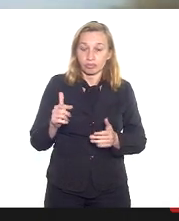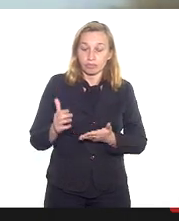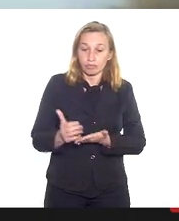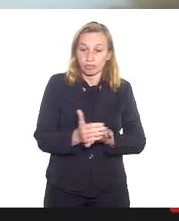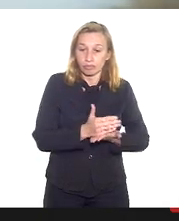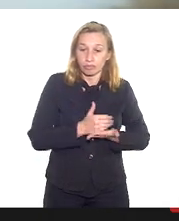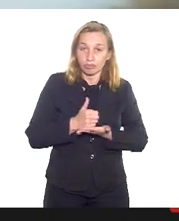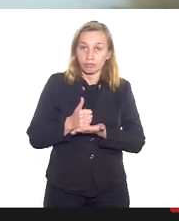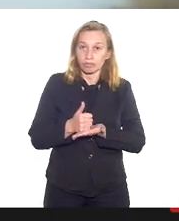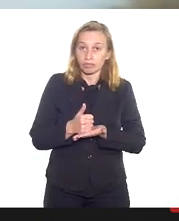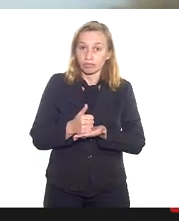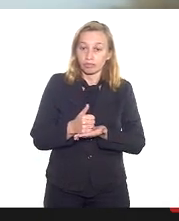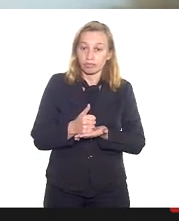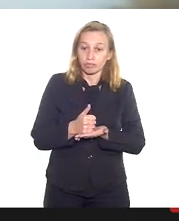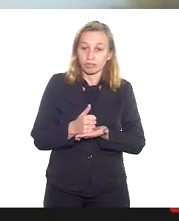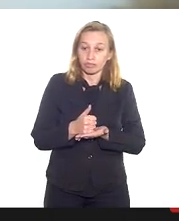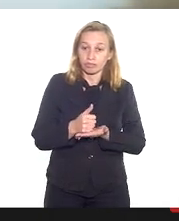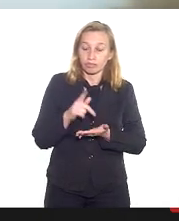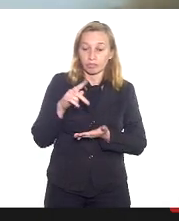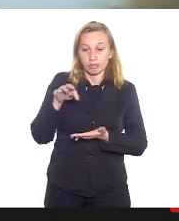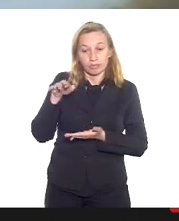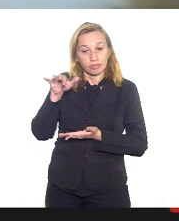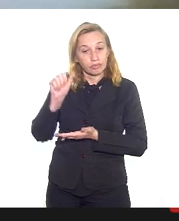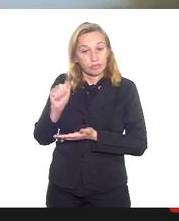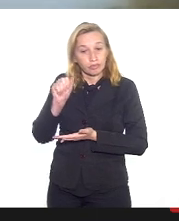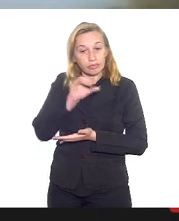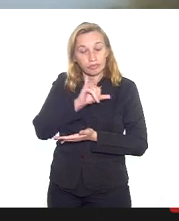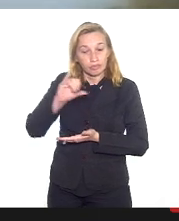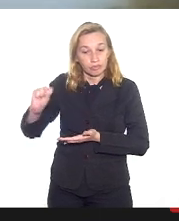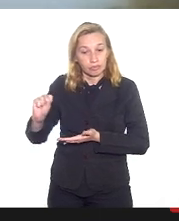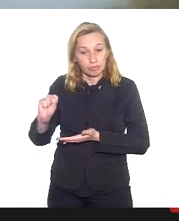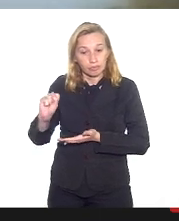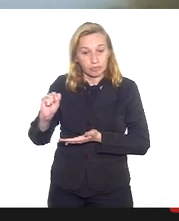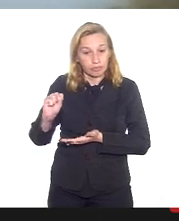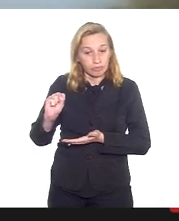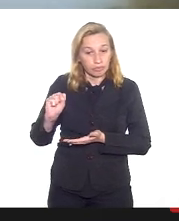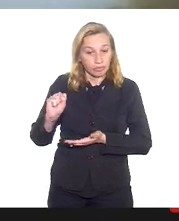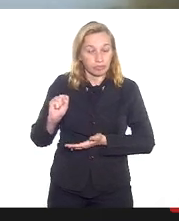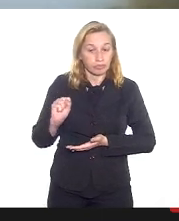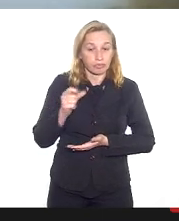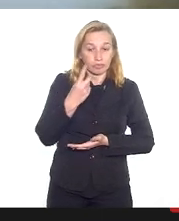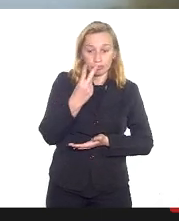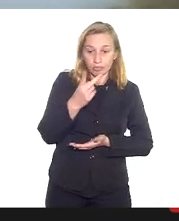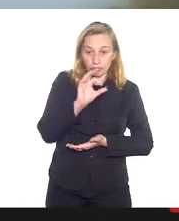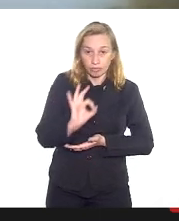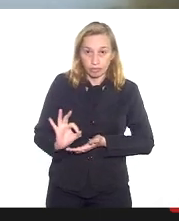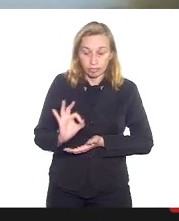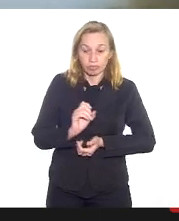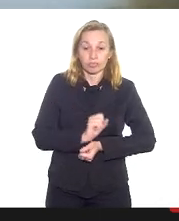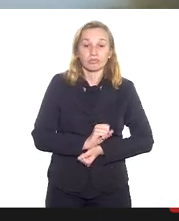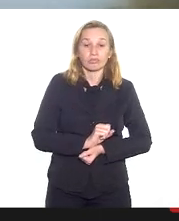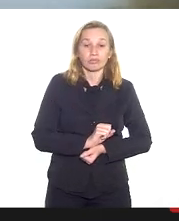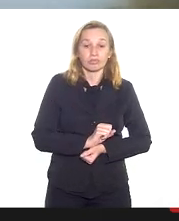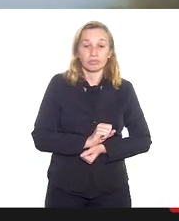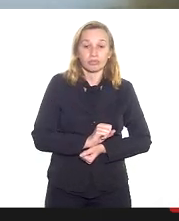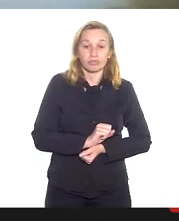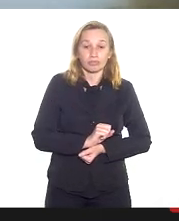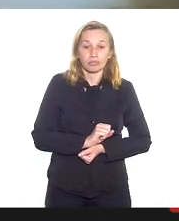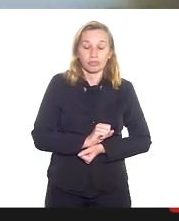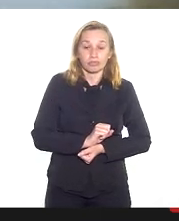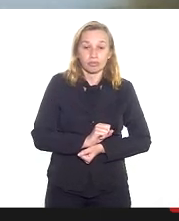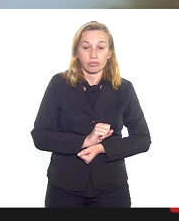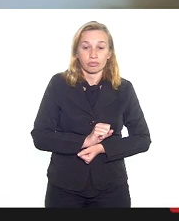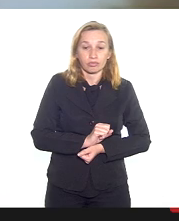recolhimento sobre plataforma do ICMS da alíquota de 3%. Né? Isso está aqui